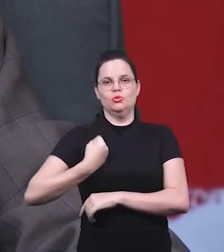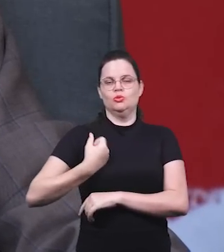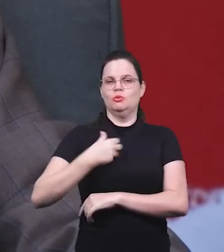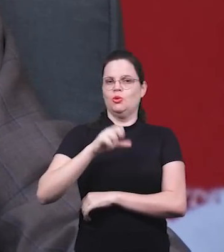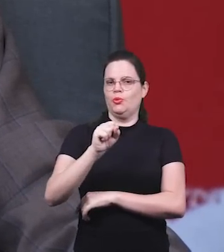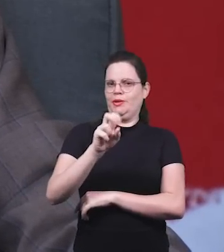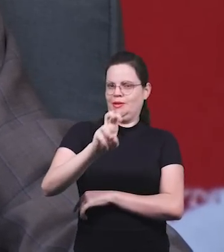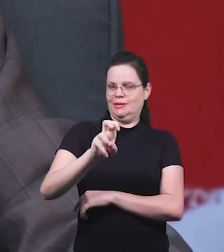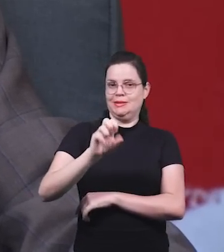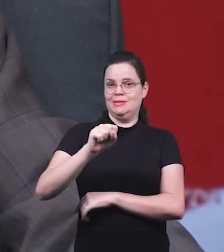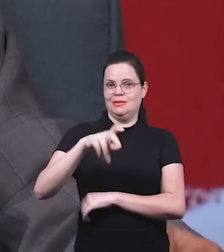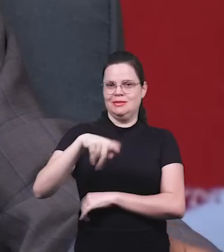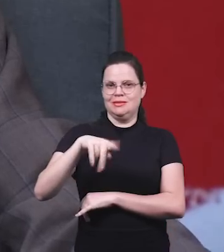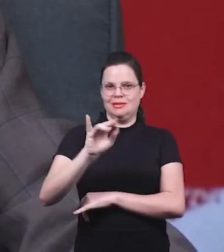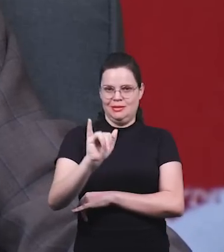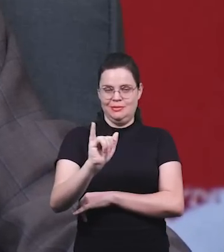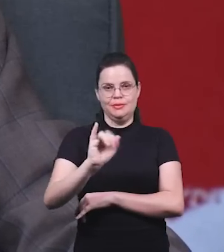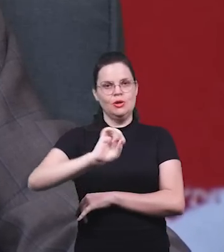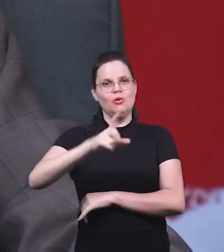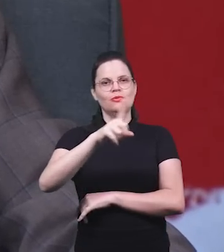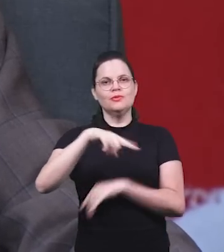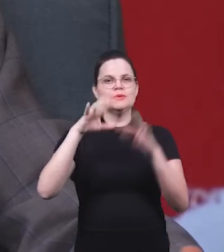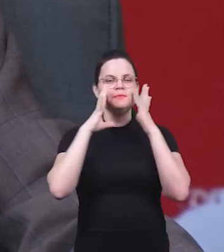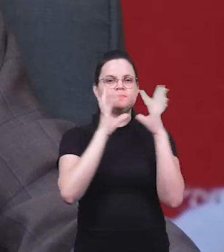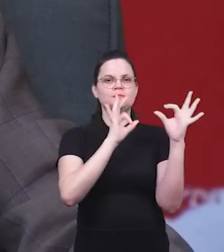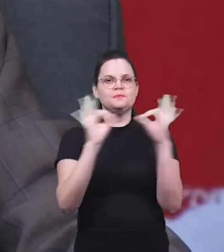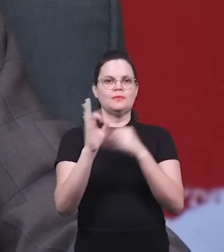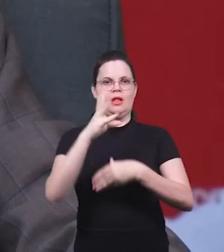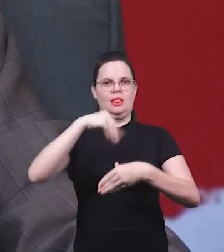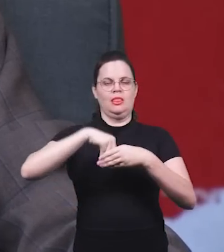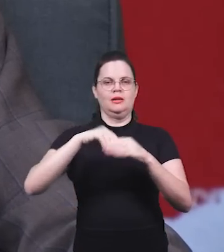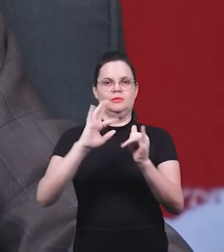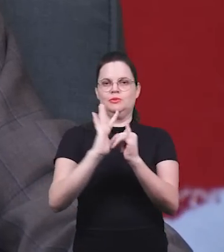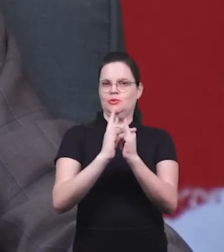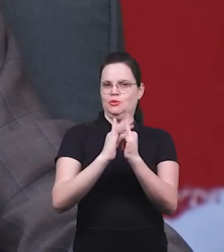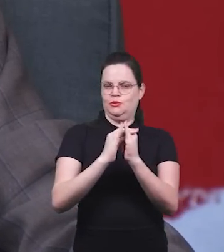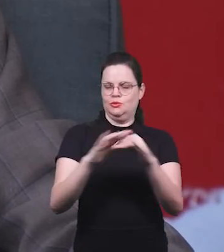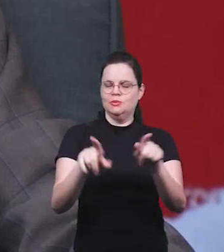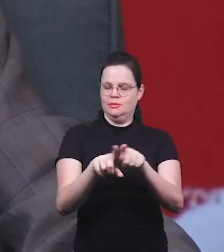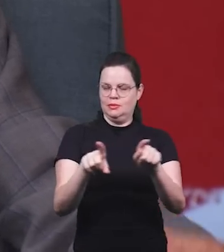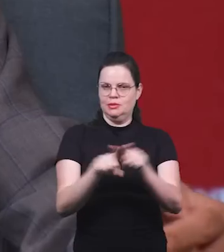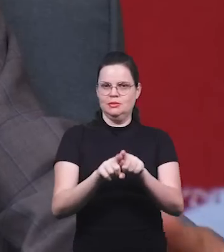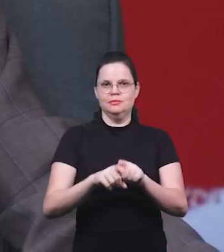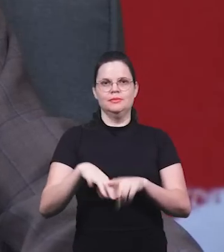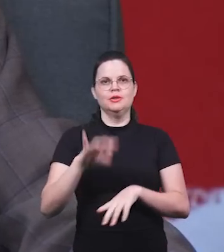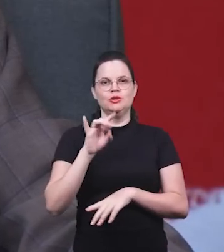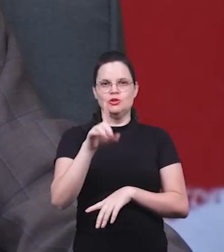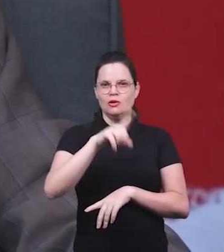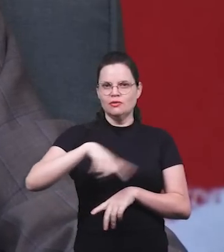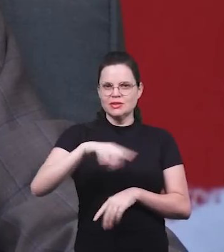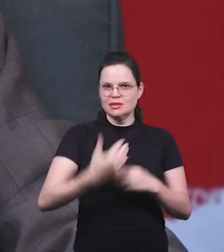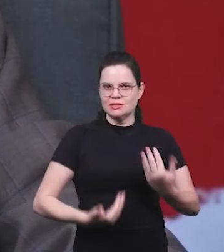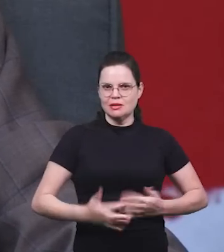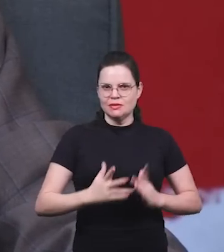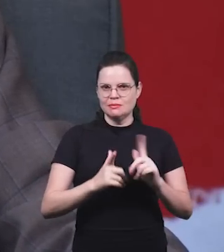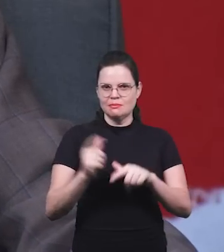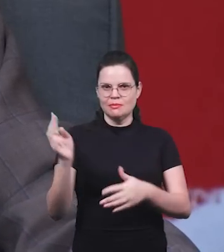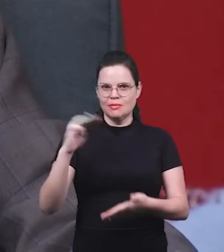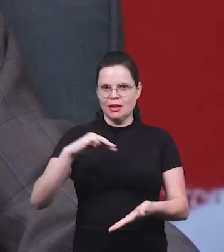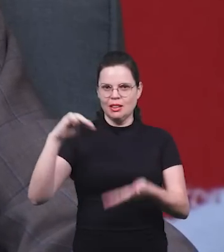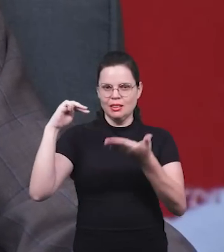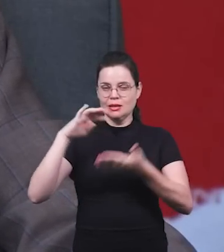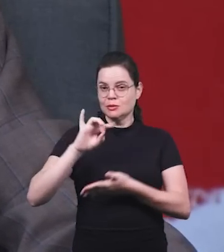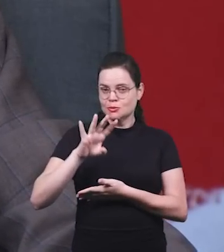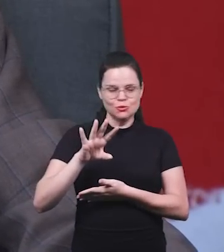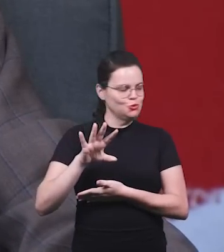canal 85, ou mesmo aqueles que nos veem pelas plataformas como o YouTube, não só os nossos irmãos da